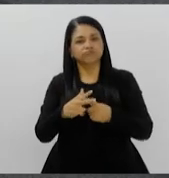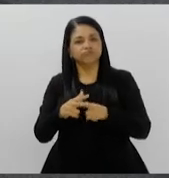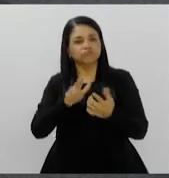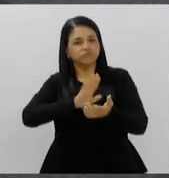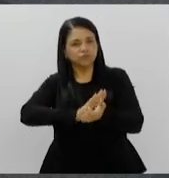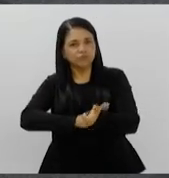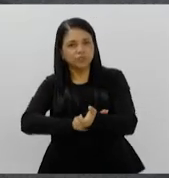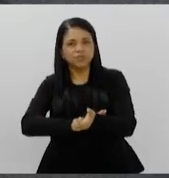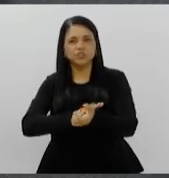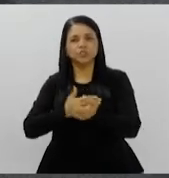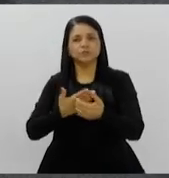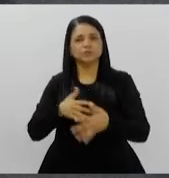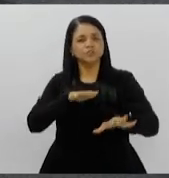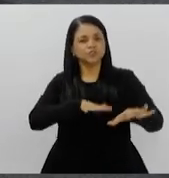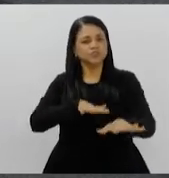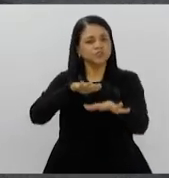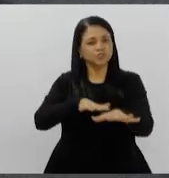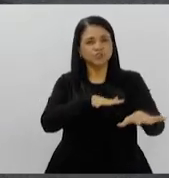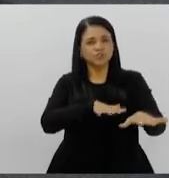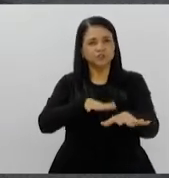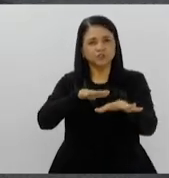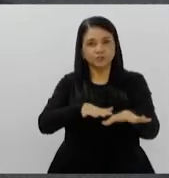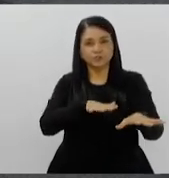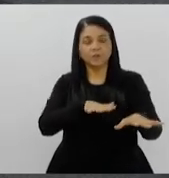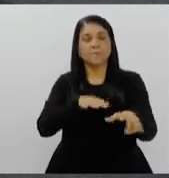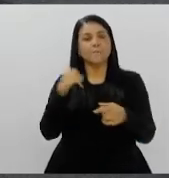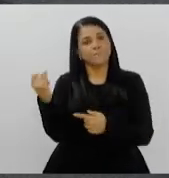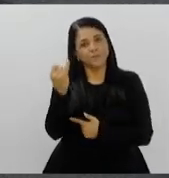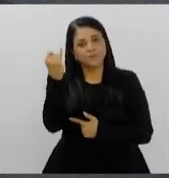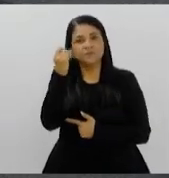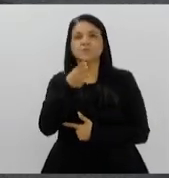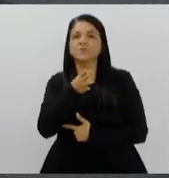da evolução dos desfiles. E é importante que nós